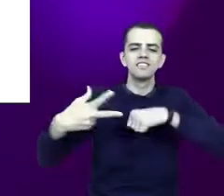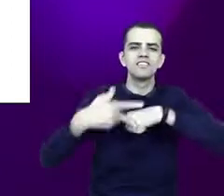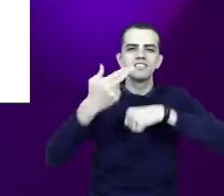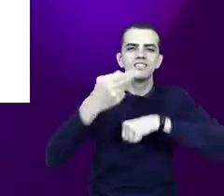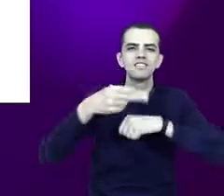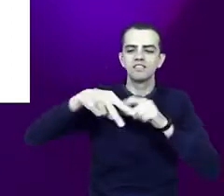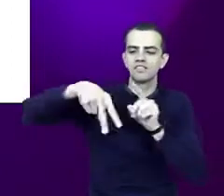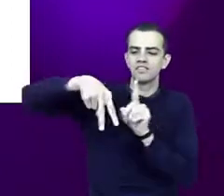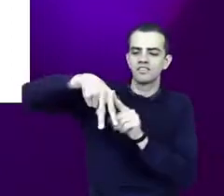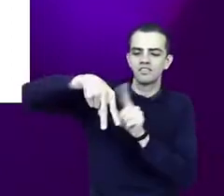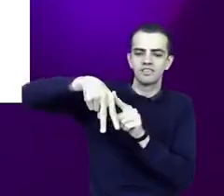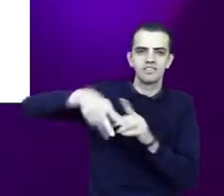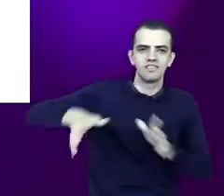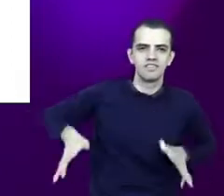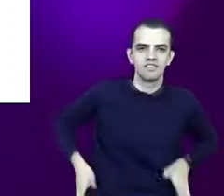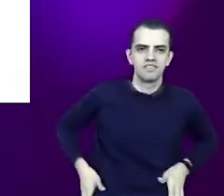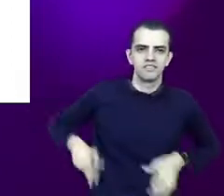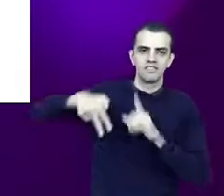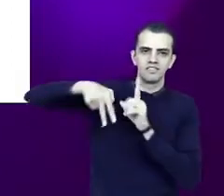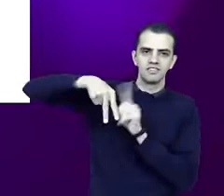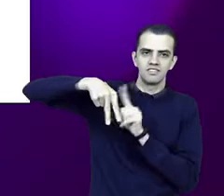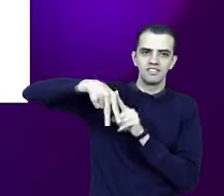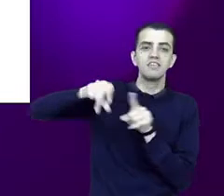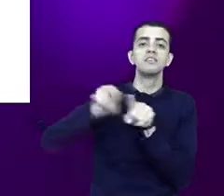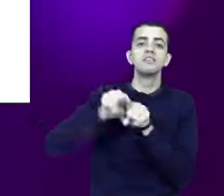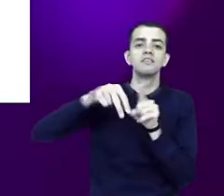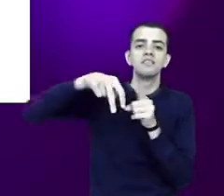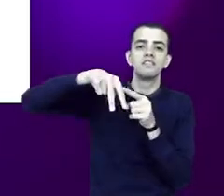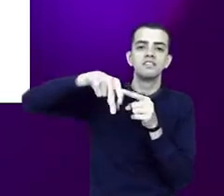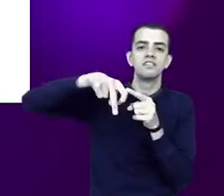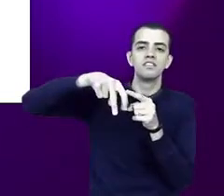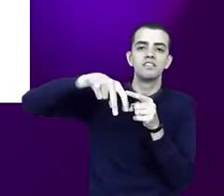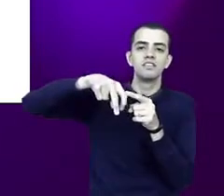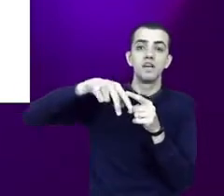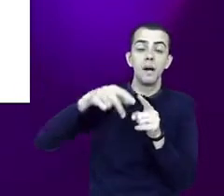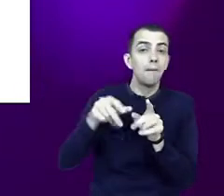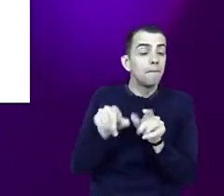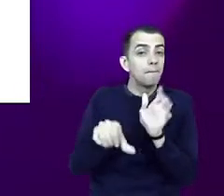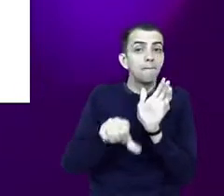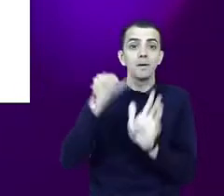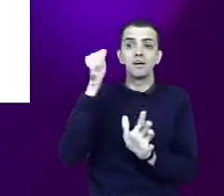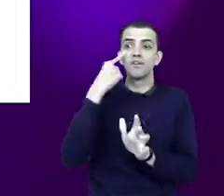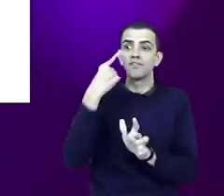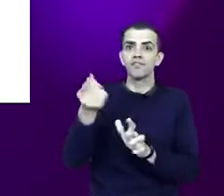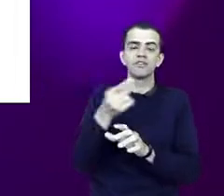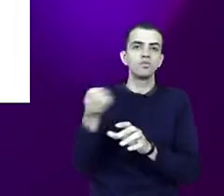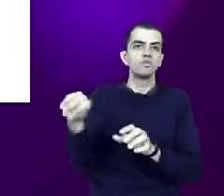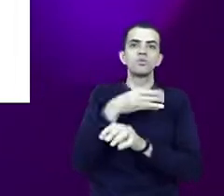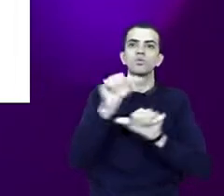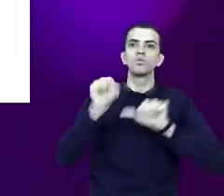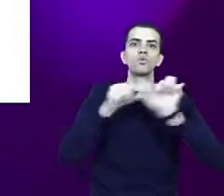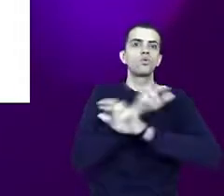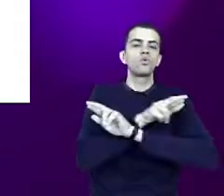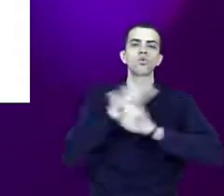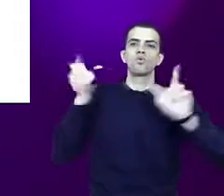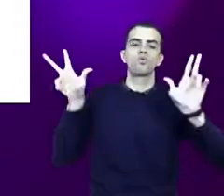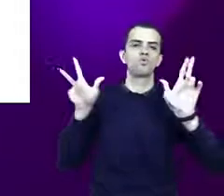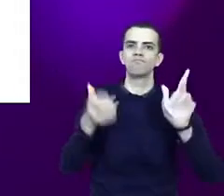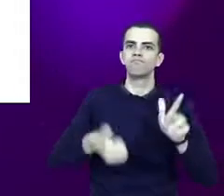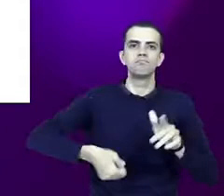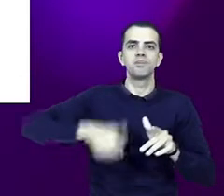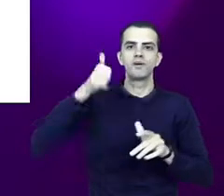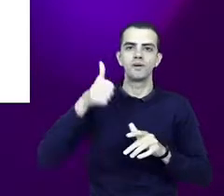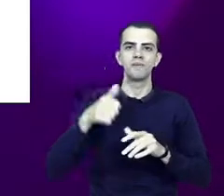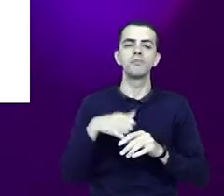vez que eu vejo uma inovação grande na cirurgia de quadril, né? Muda-se alguns pares tribológicos, melhora a qualidade de um implante